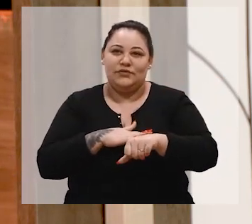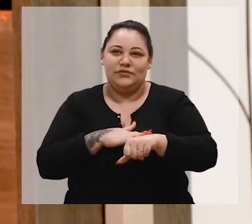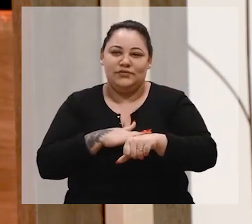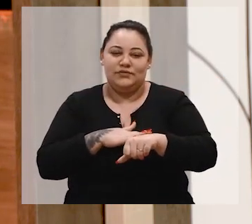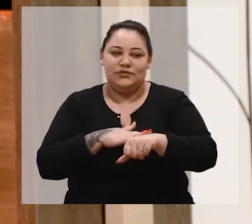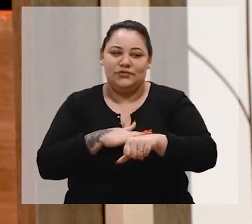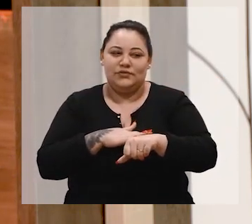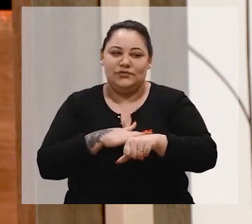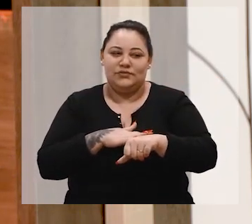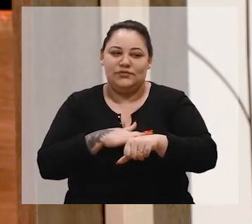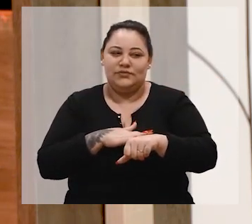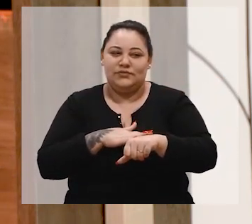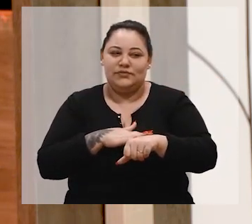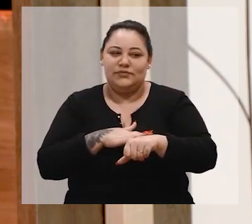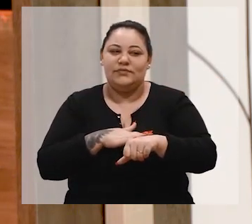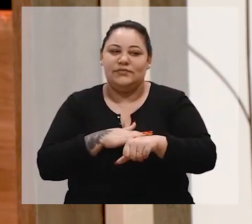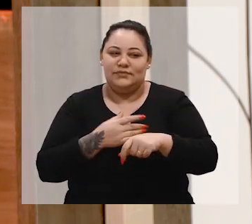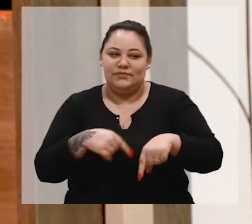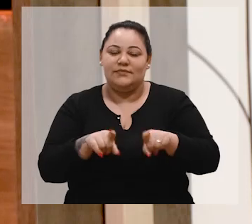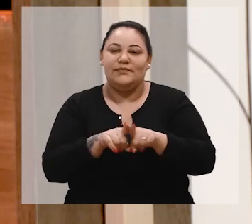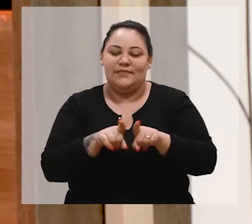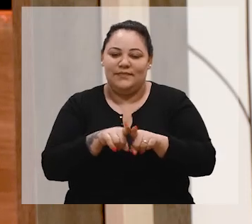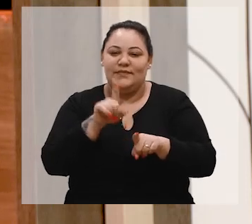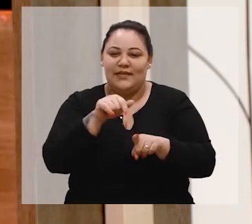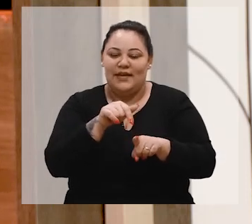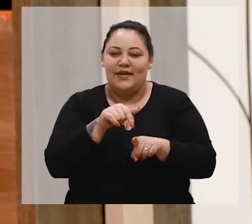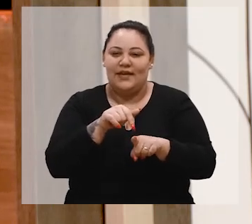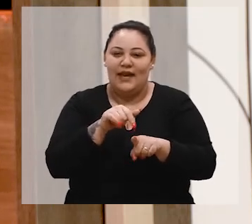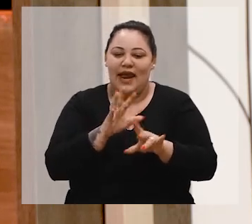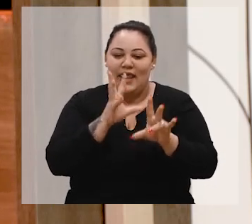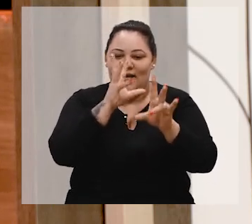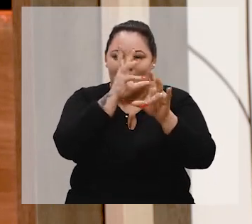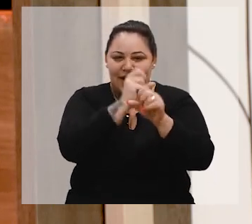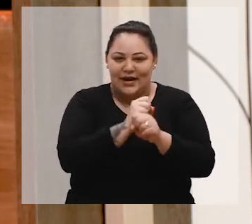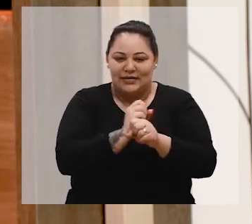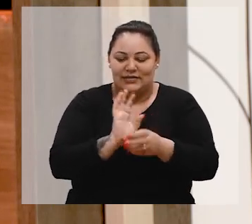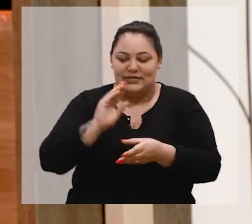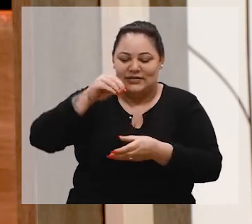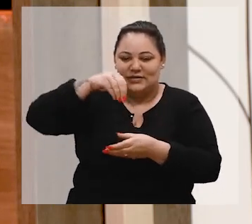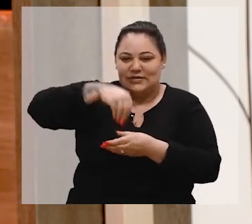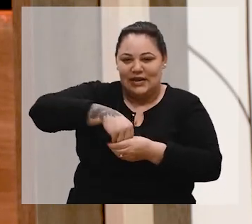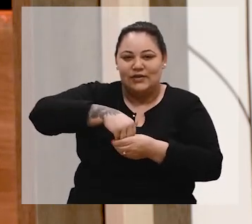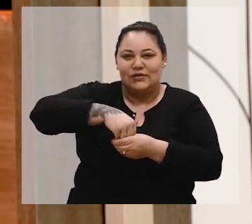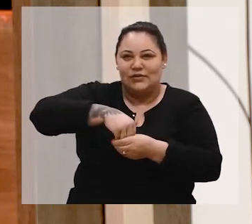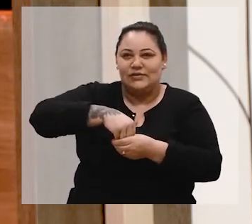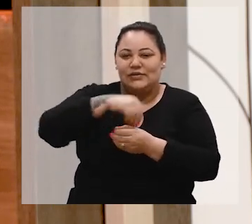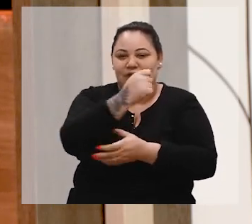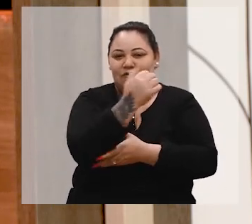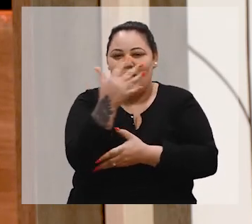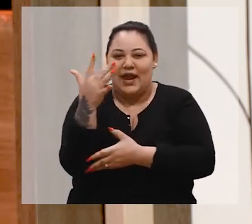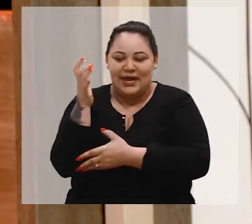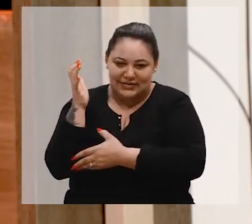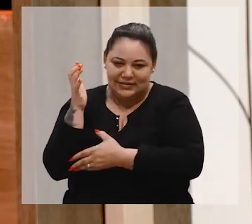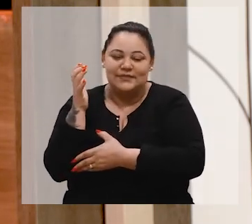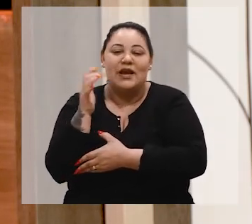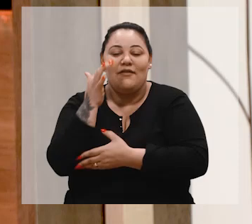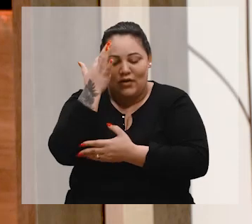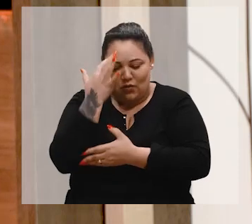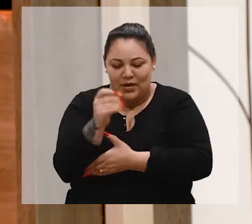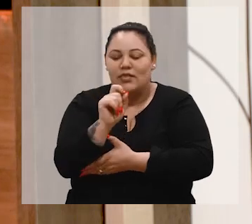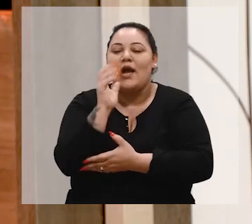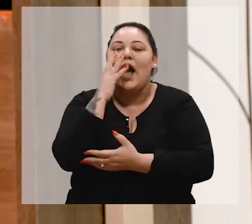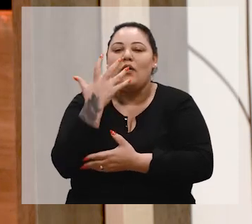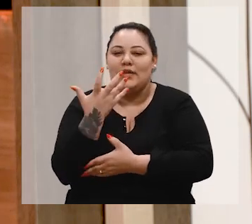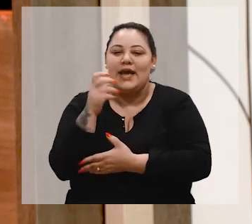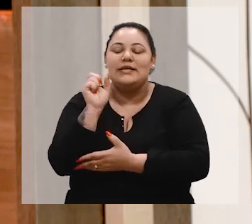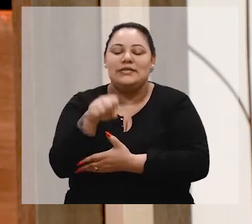traz algo muito lúdico, né, são filhotes da floresta, a criança vai entender perfeitamente o que